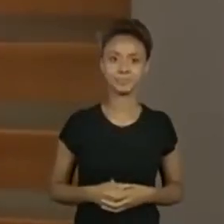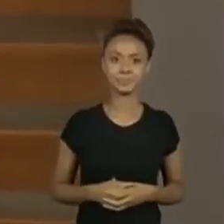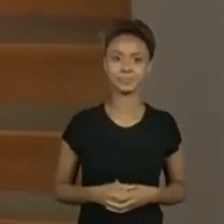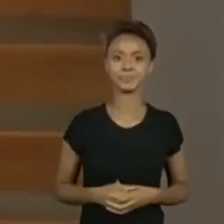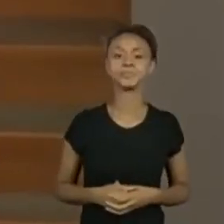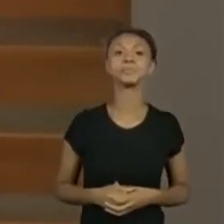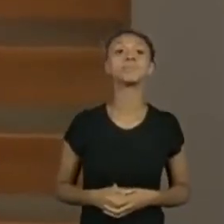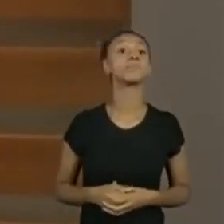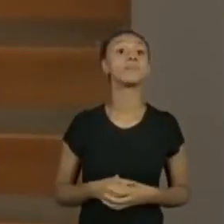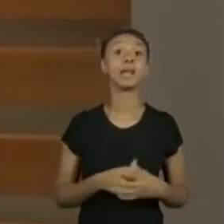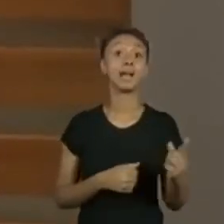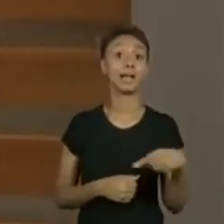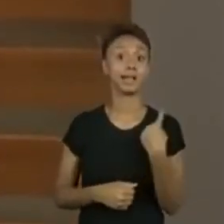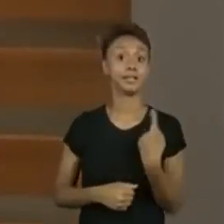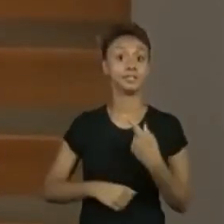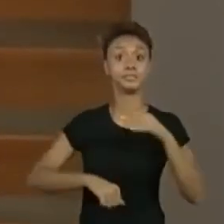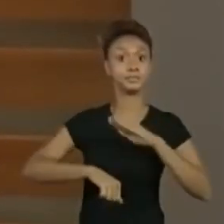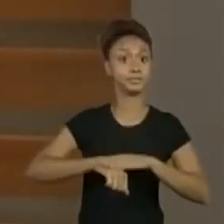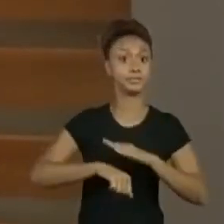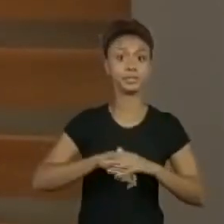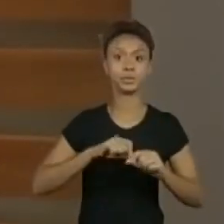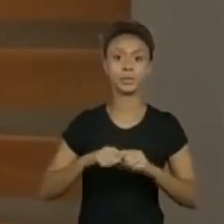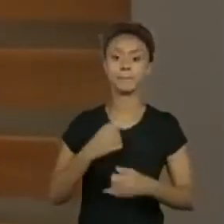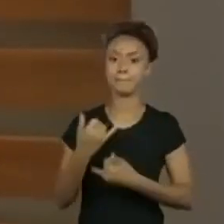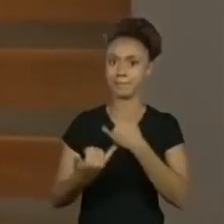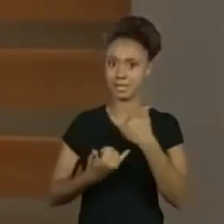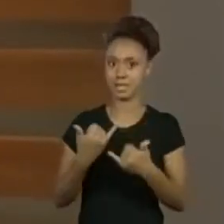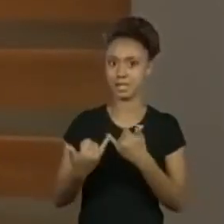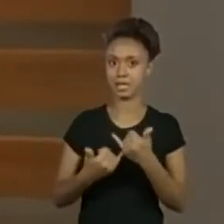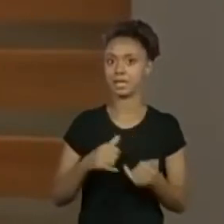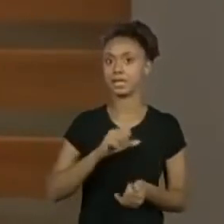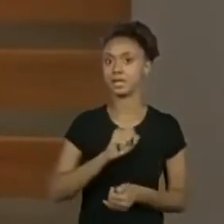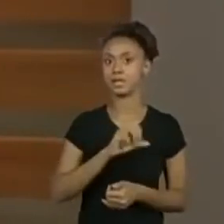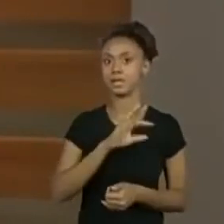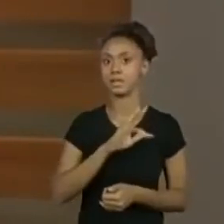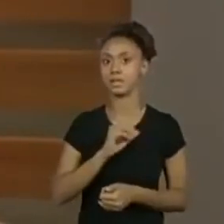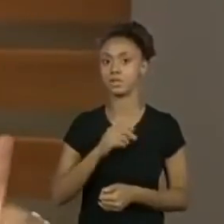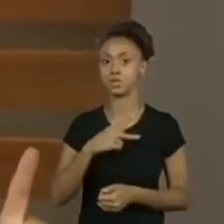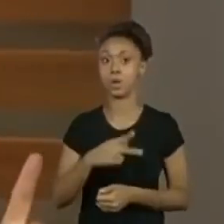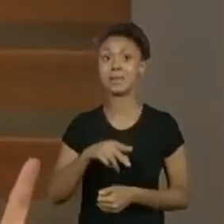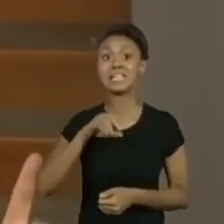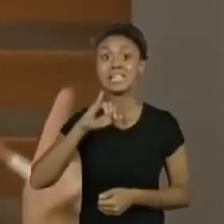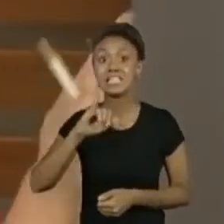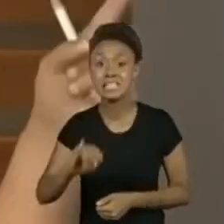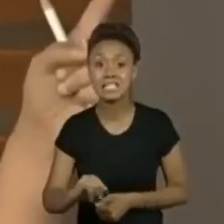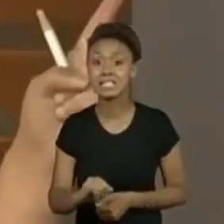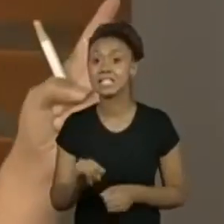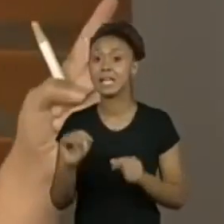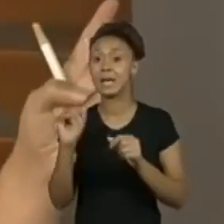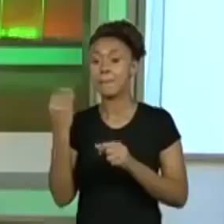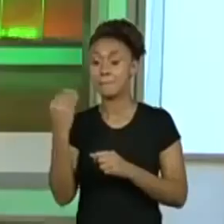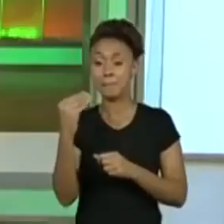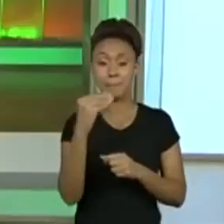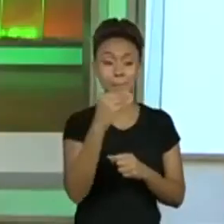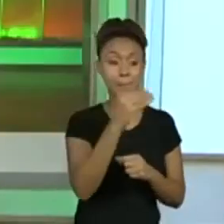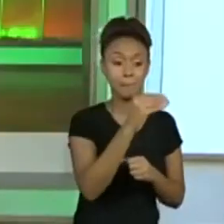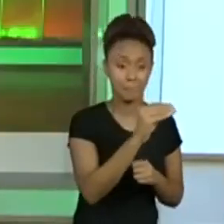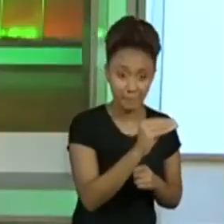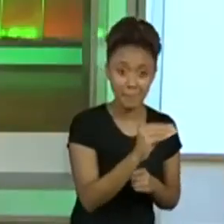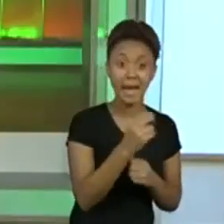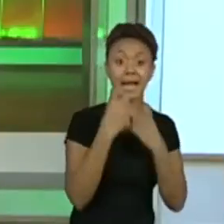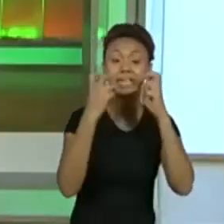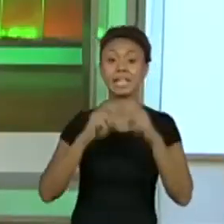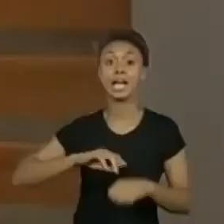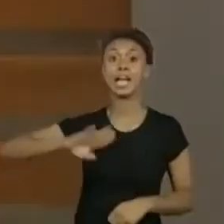nós vamos fazer? Nós vamos jogar o stop. Quem terminar de escrever tudo primeiro vai gritar? Stop.